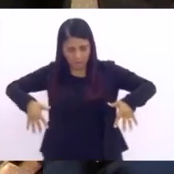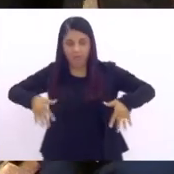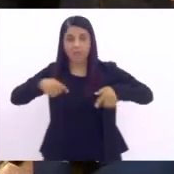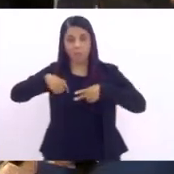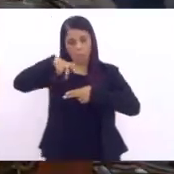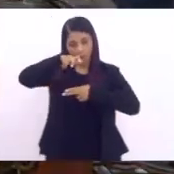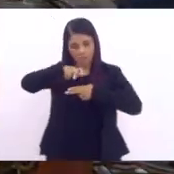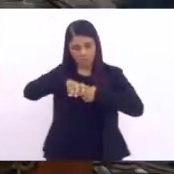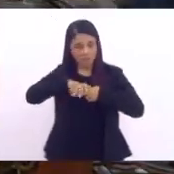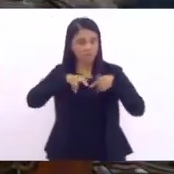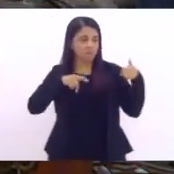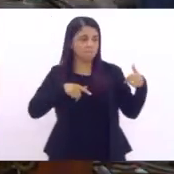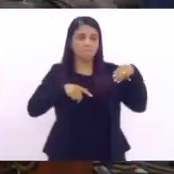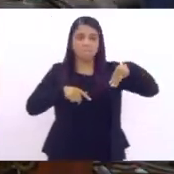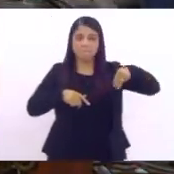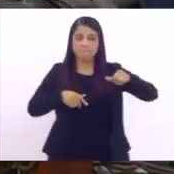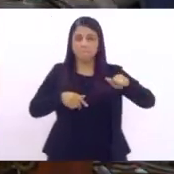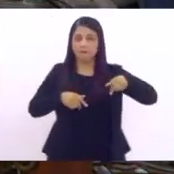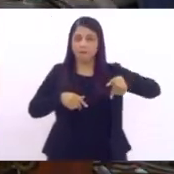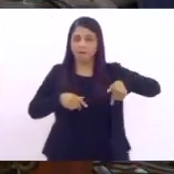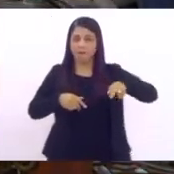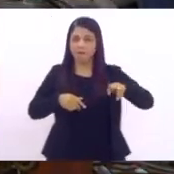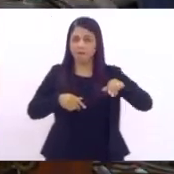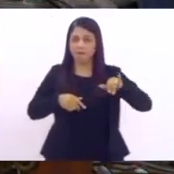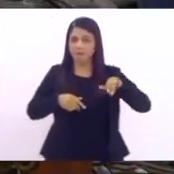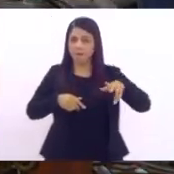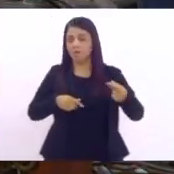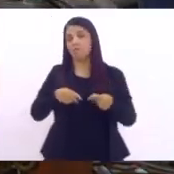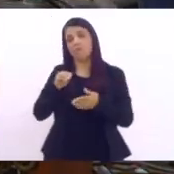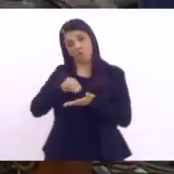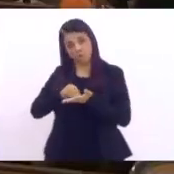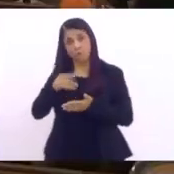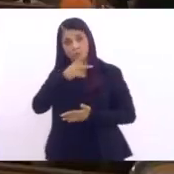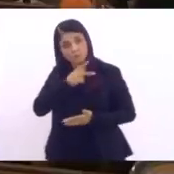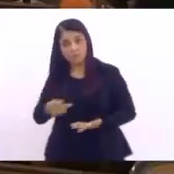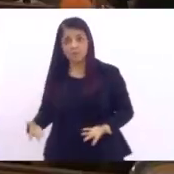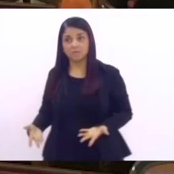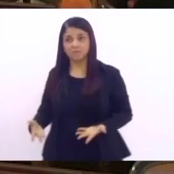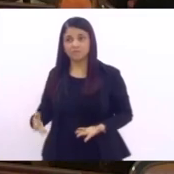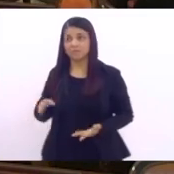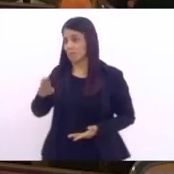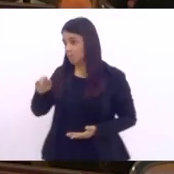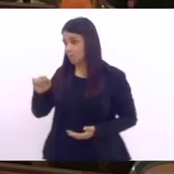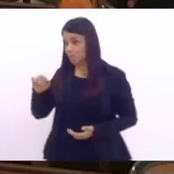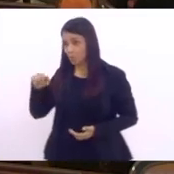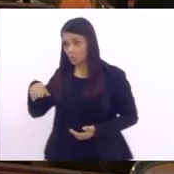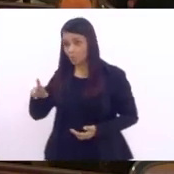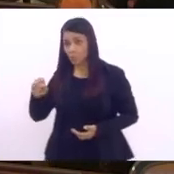tá faltando aqui, nosso presidente. Ô, presidente, mas... o Bruno tá escrito aí pro expediente final.